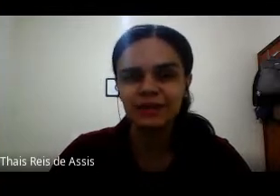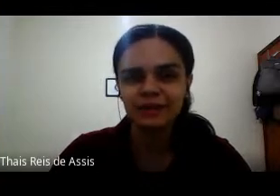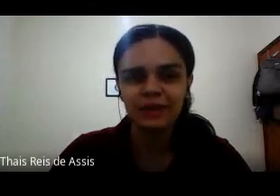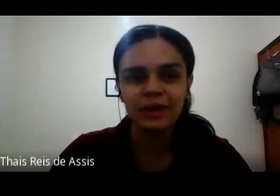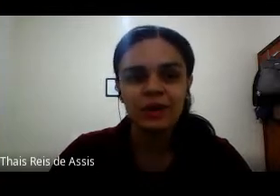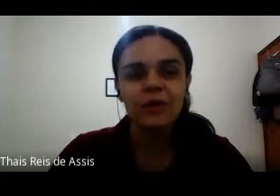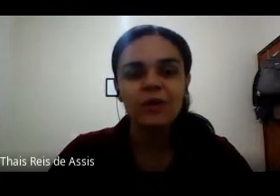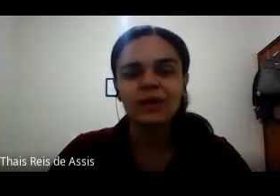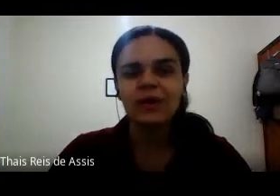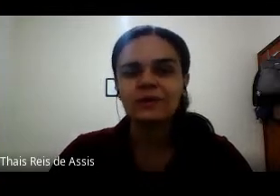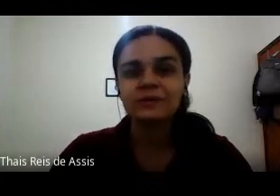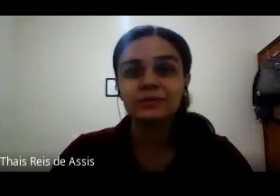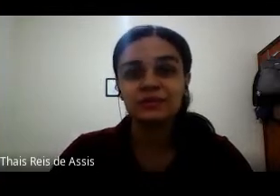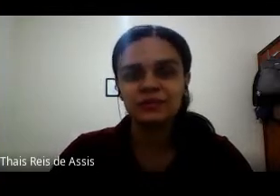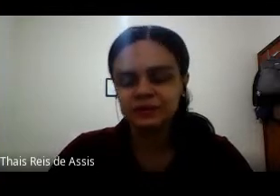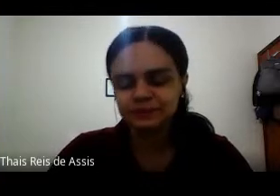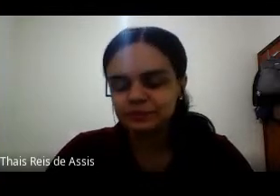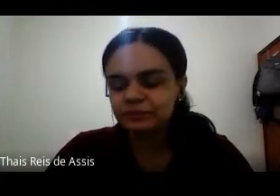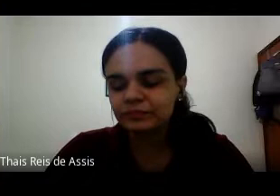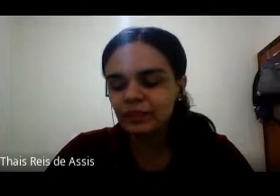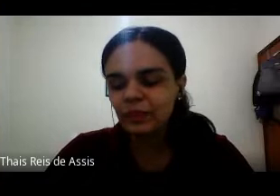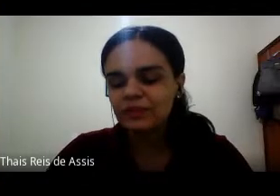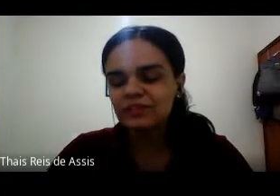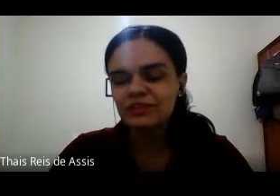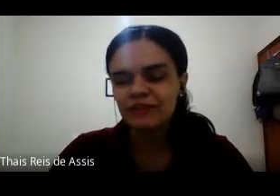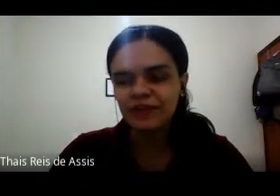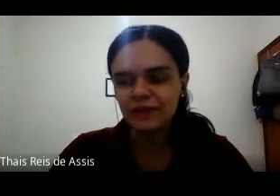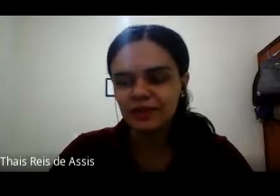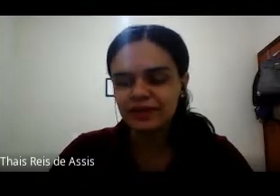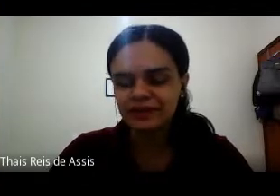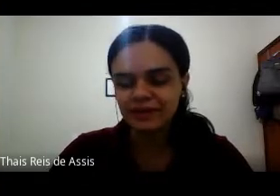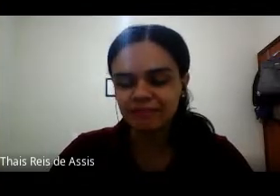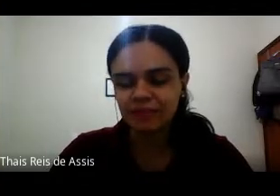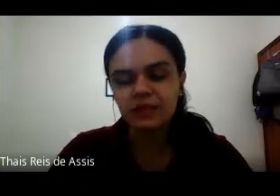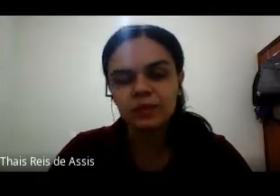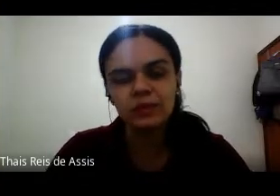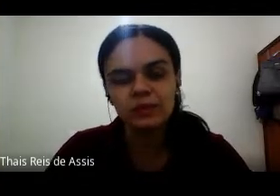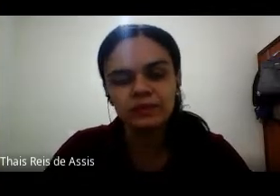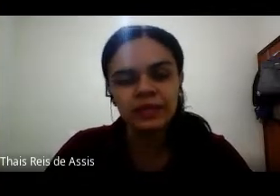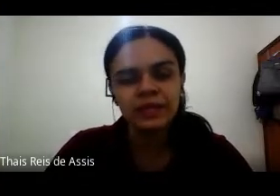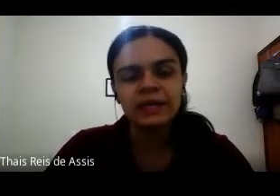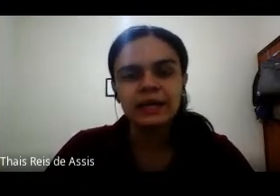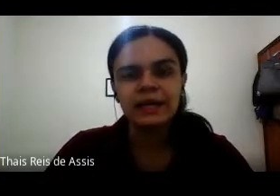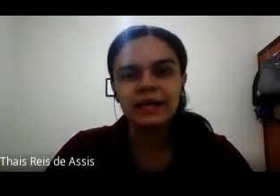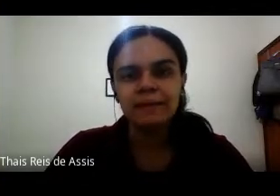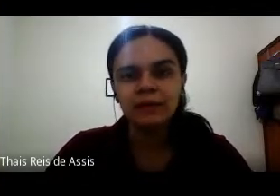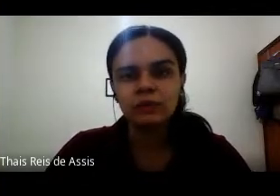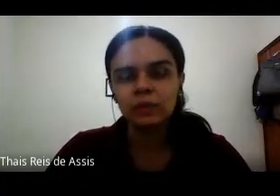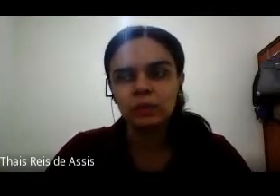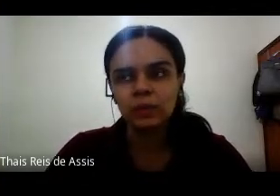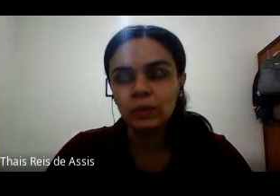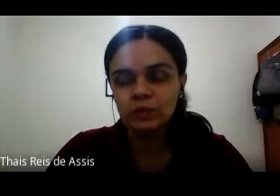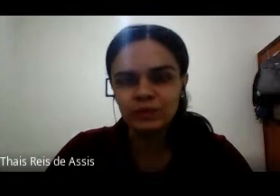circulação da mercadoria, como que a coisa modifica. Quando a gente vê, quando vai estar tendo o